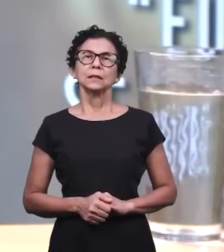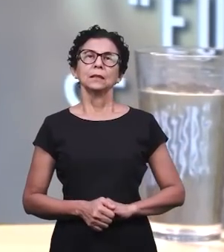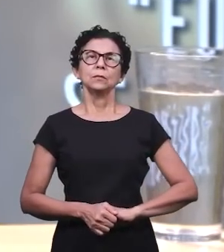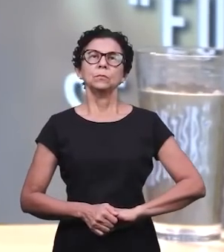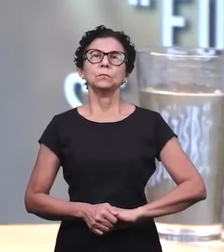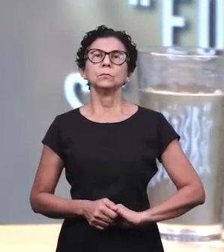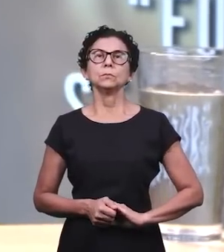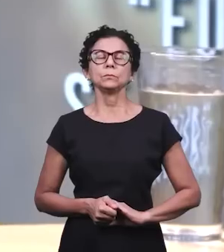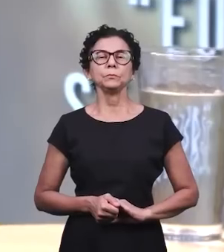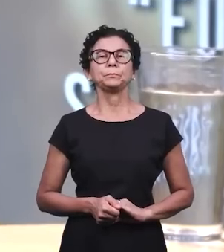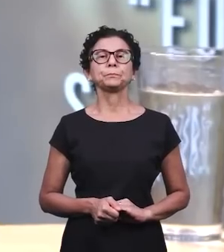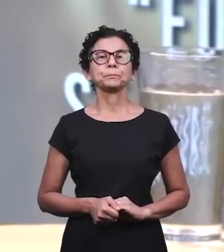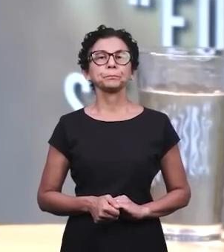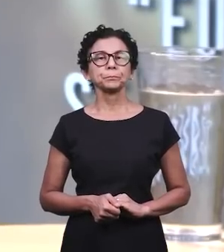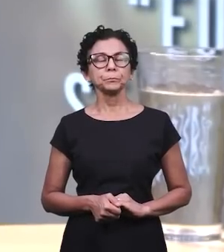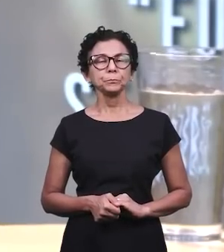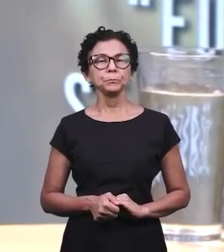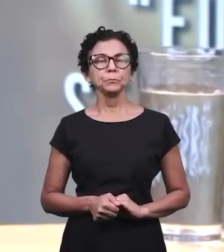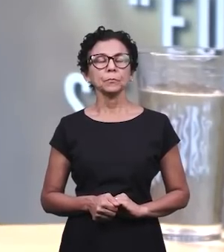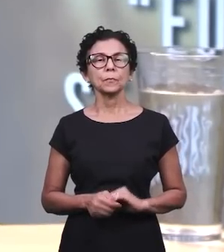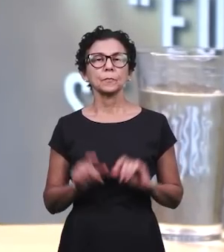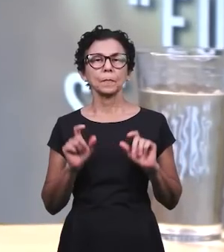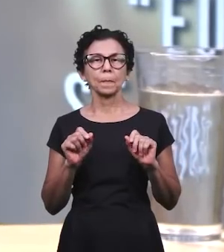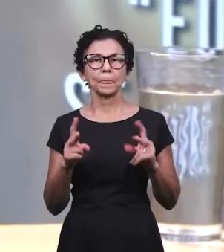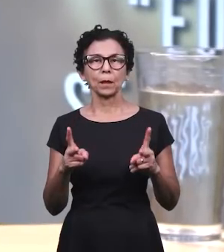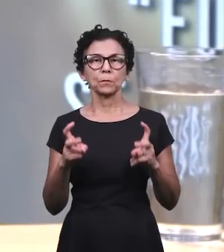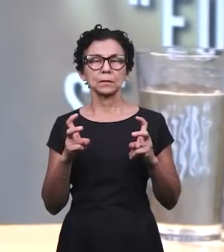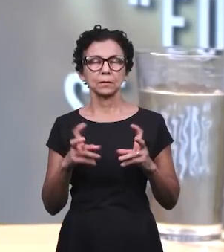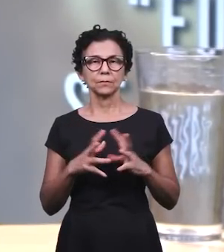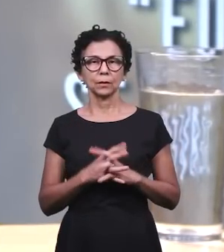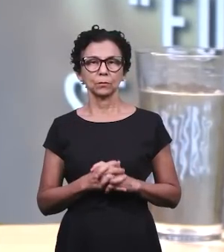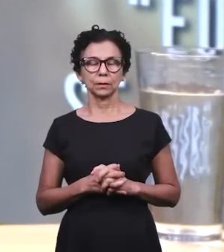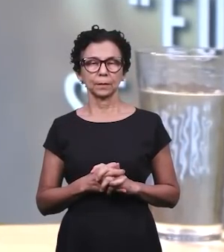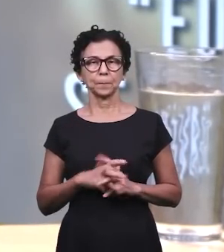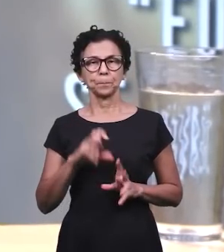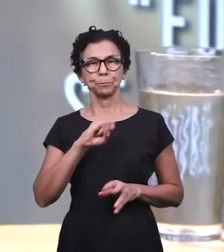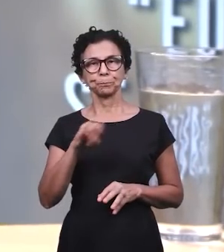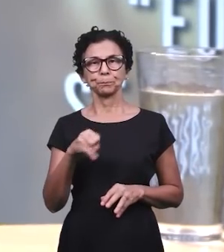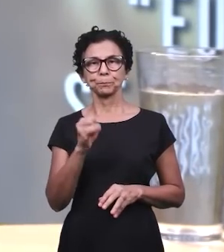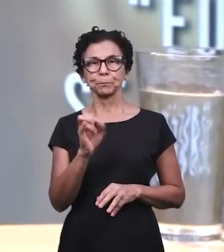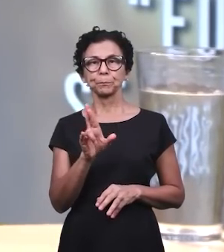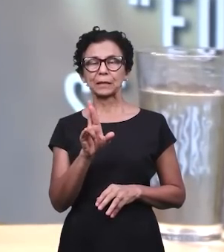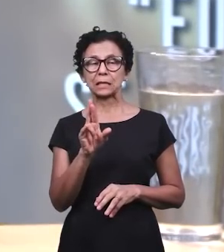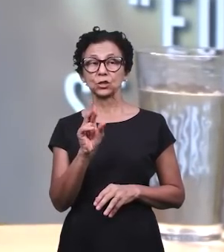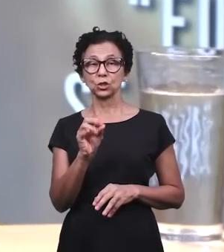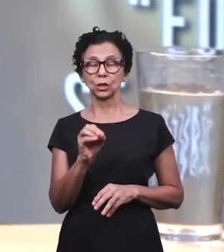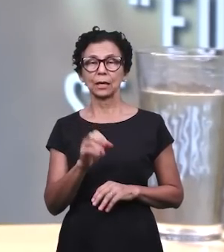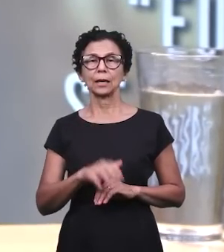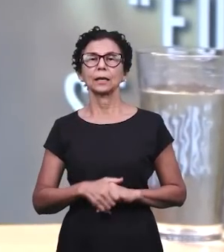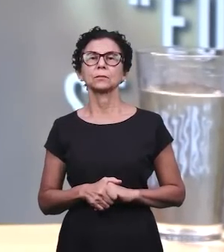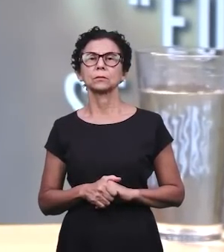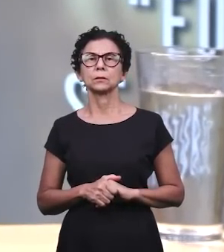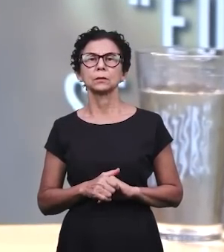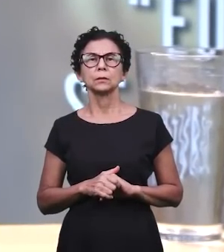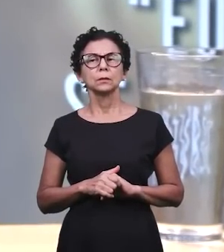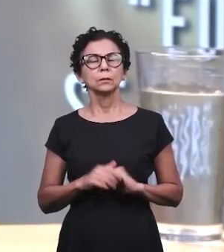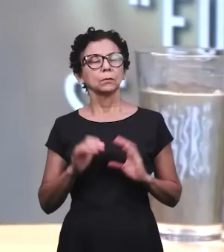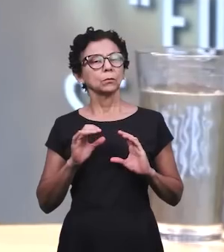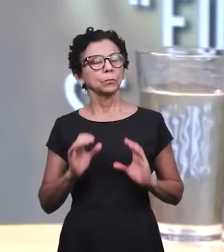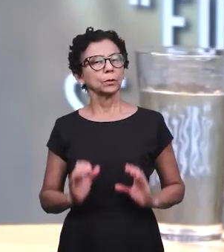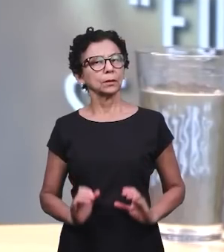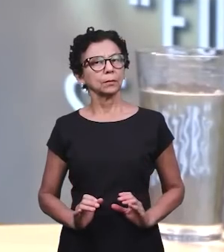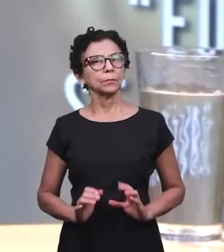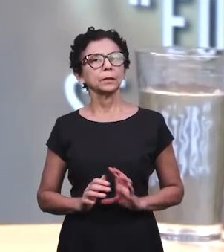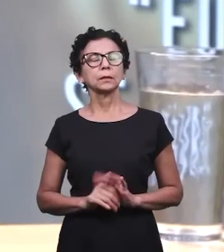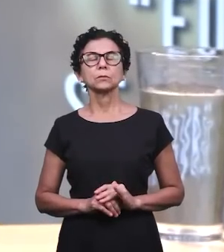aspecto da postura de Jairo naquele momento, né? Ele não se abalou com a notícia, mas ele